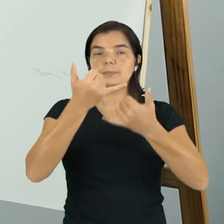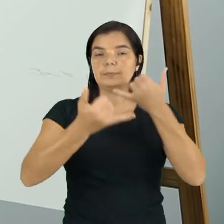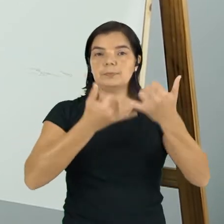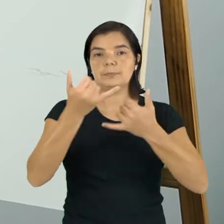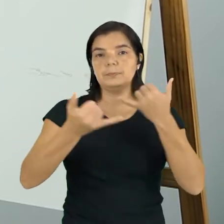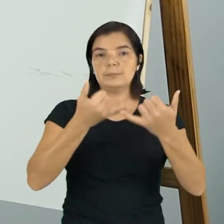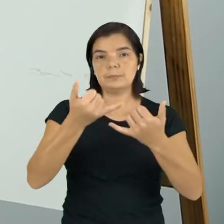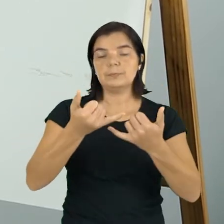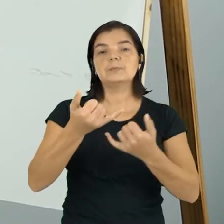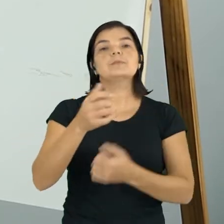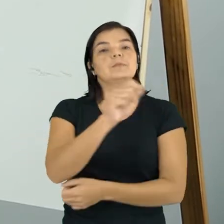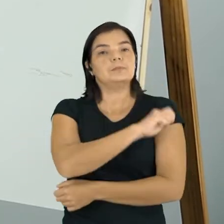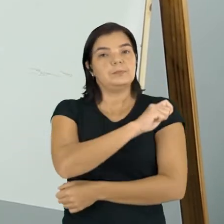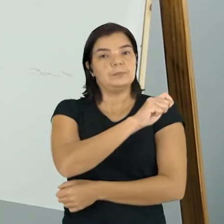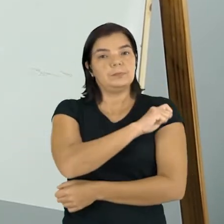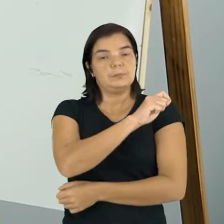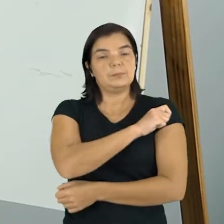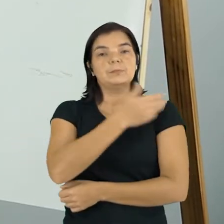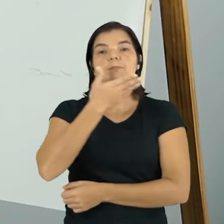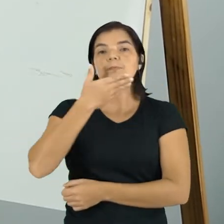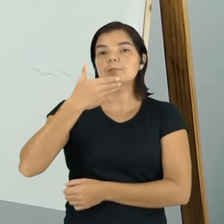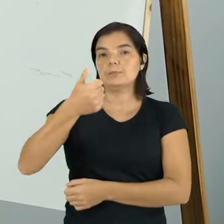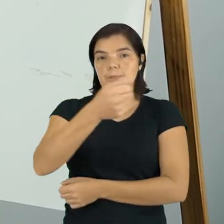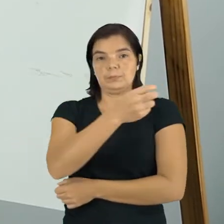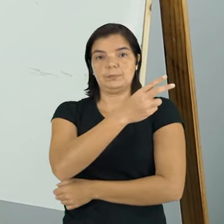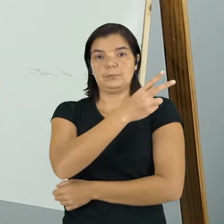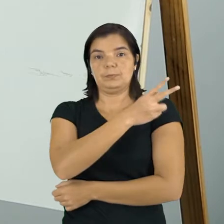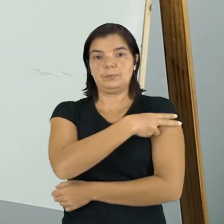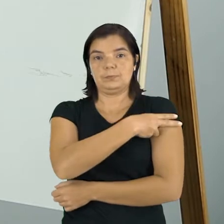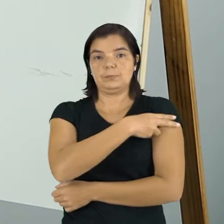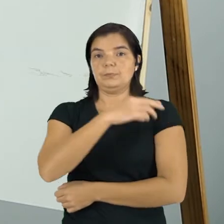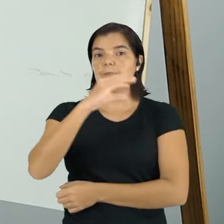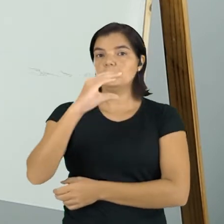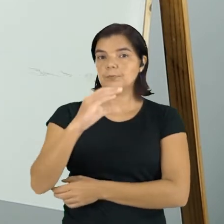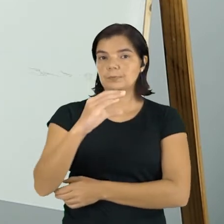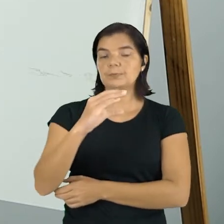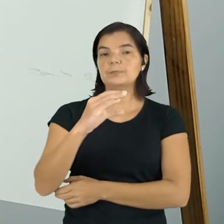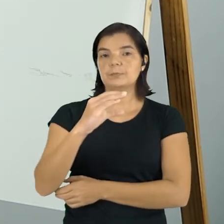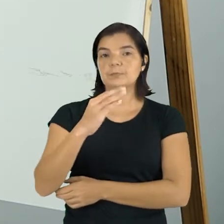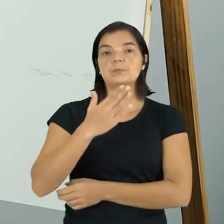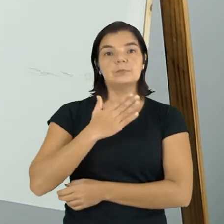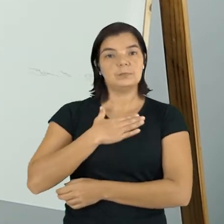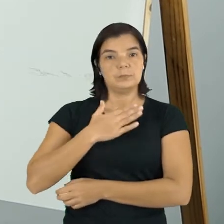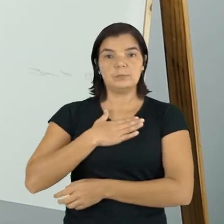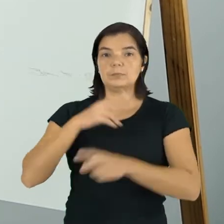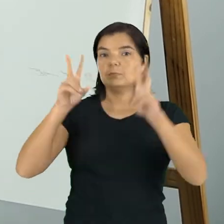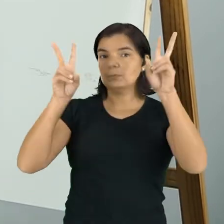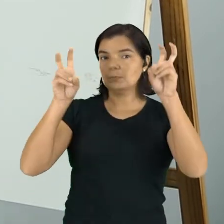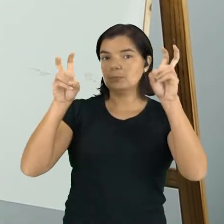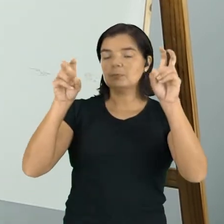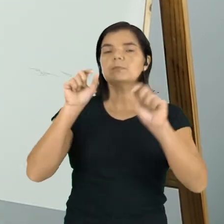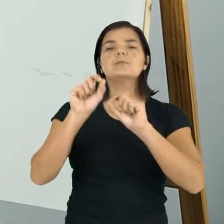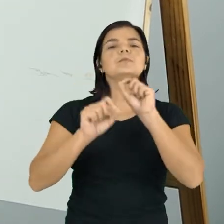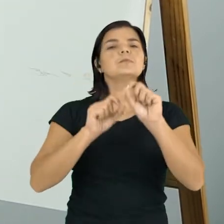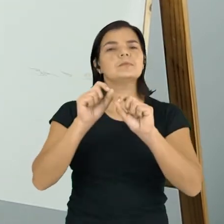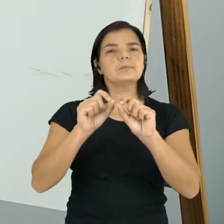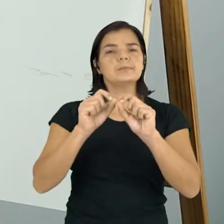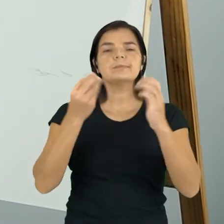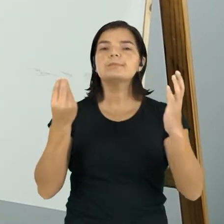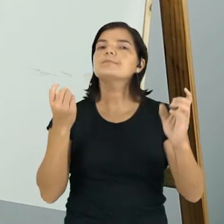brinquedos preferidos pelos alunos do segundo C, né? Esse é o meu título. Então, o que eu